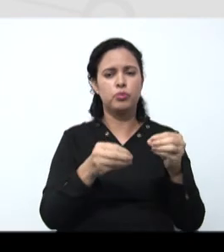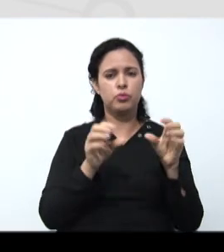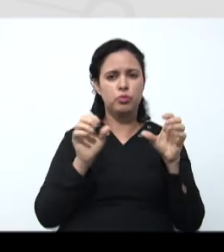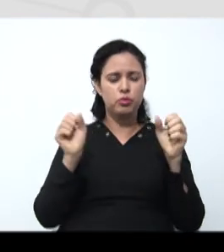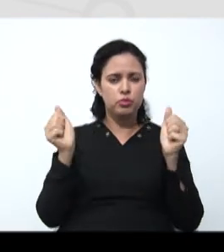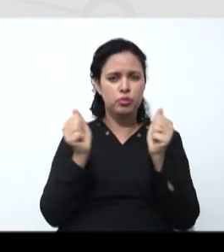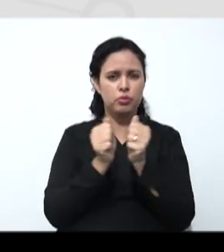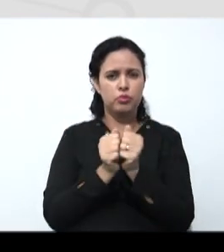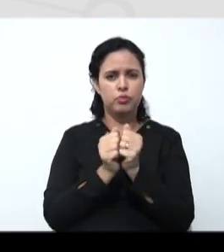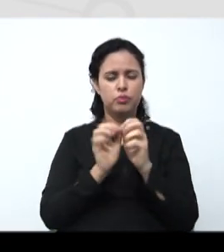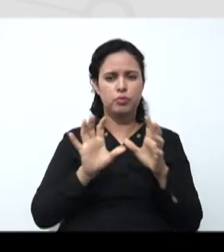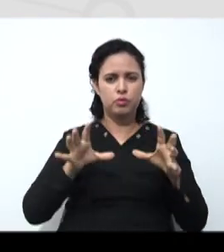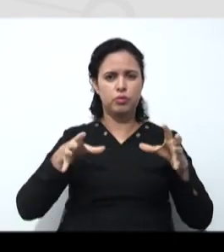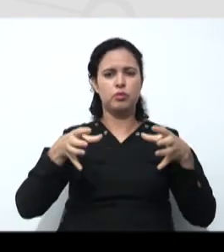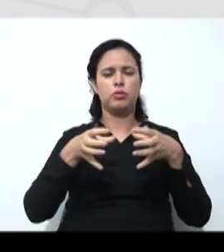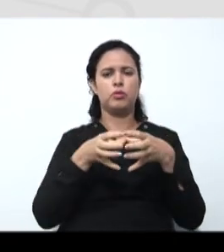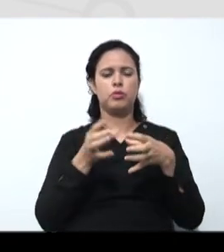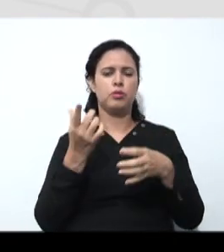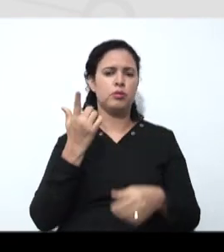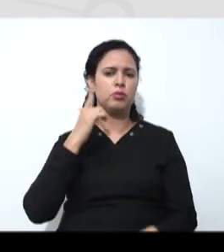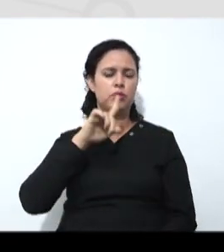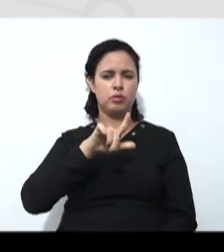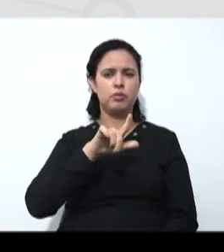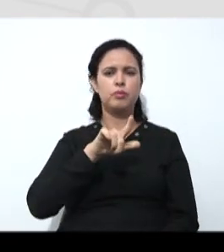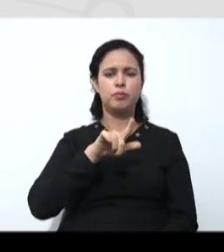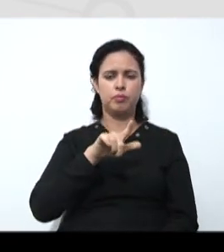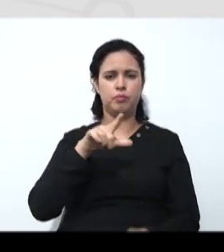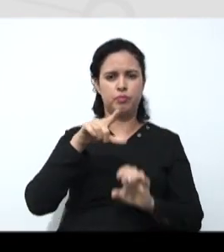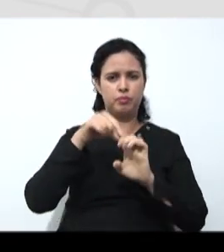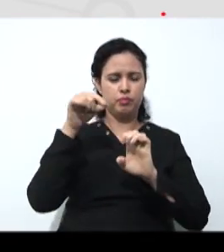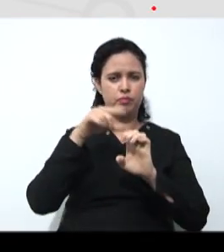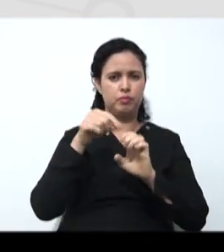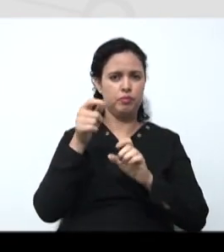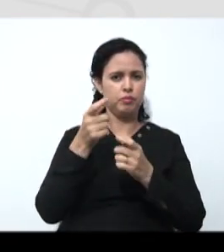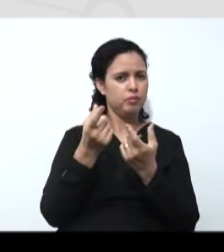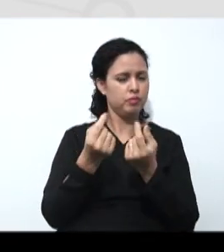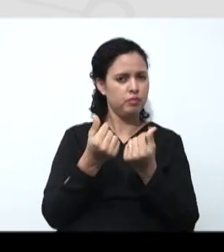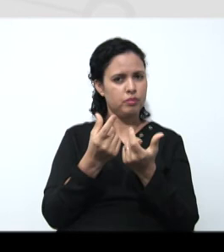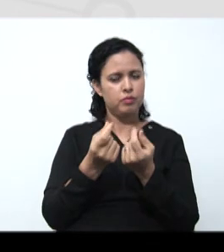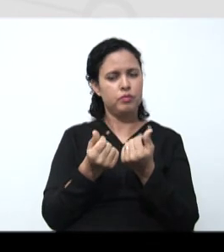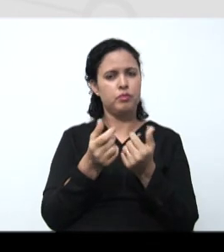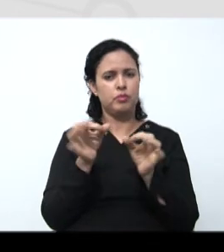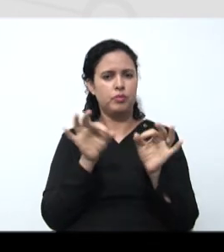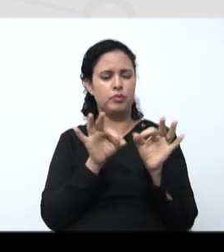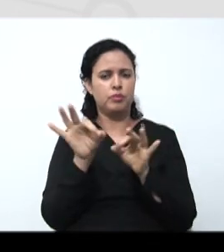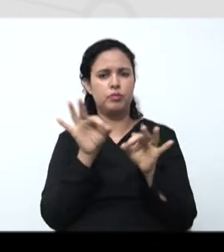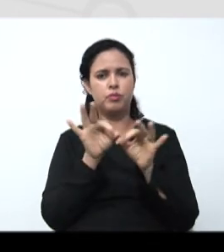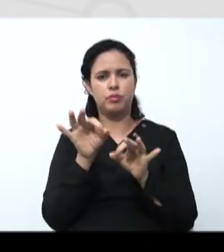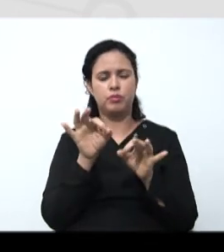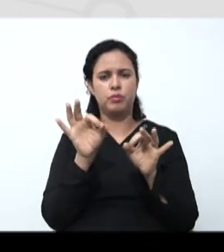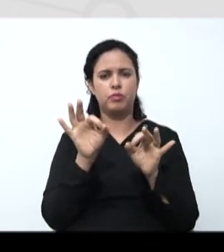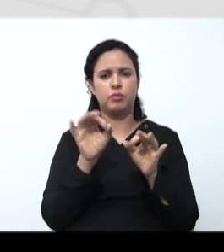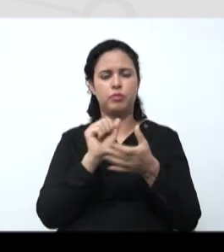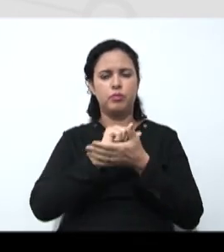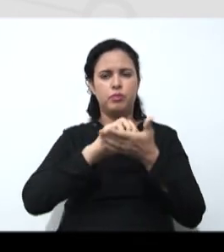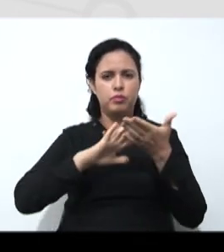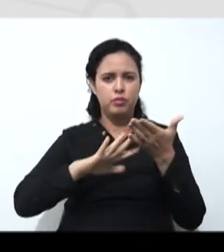a sacada, juntos, terem um empreendimento econômico que pudesse organizar a atividade e melhorar